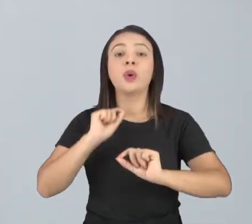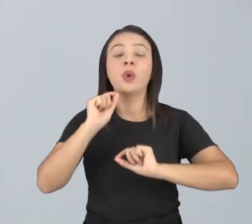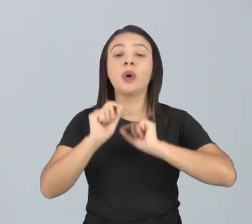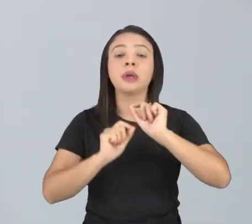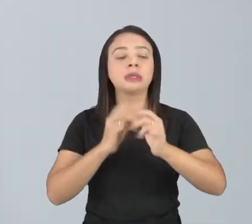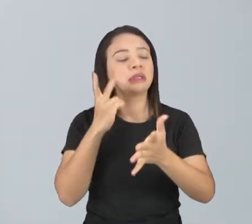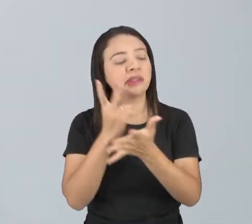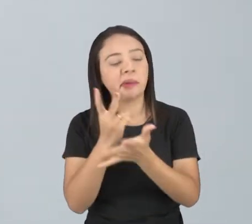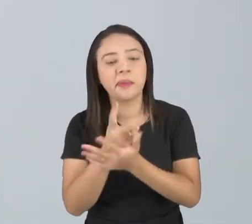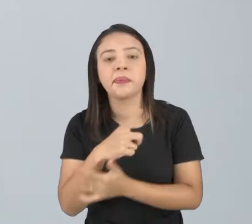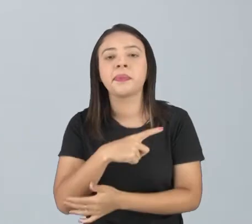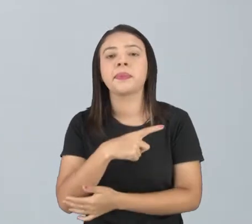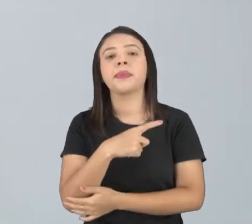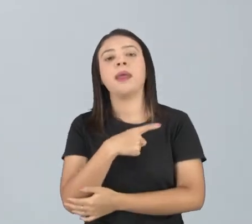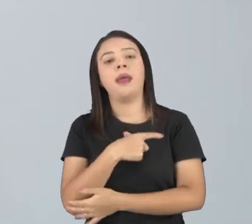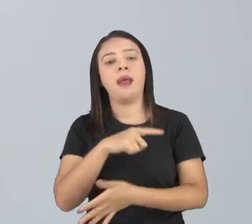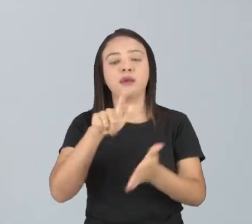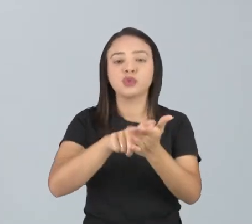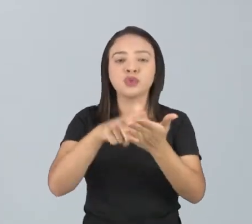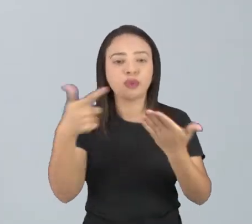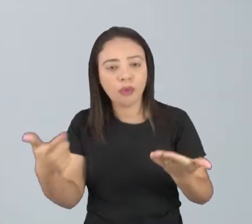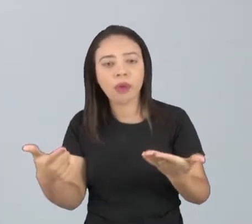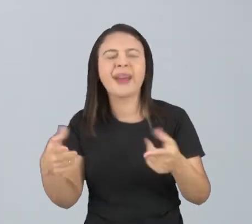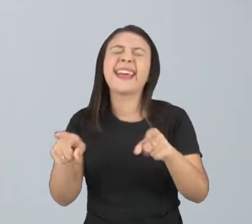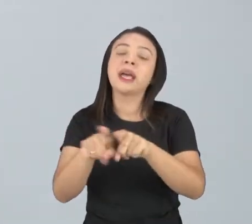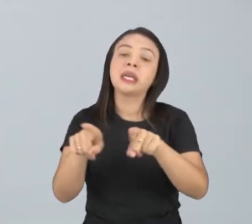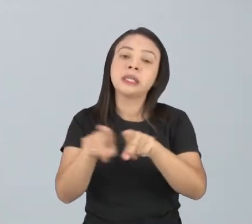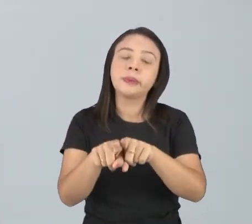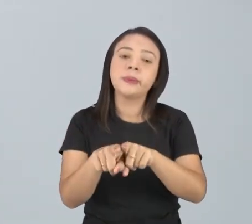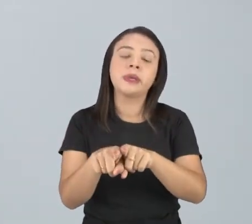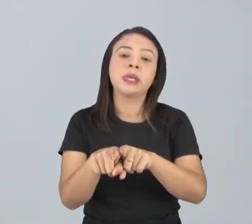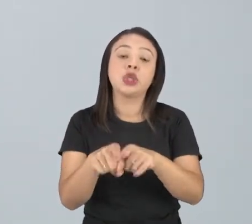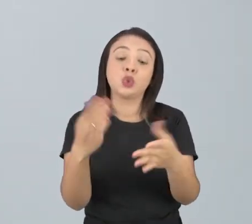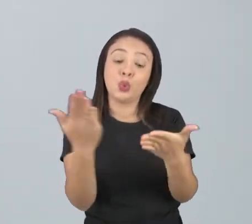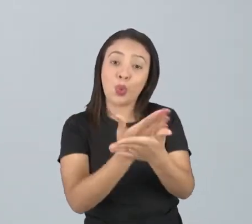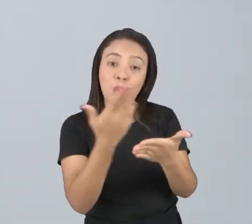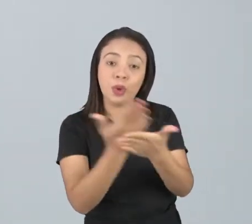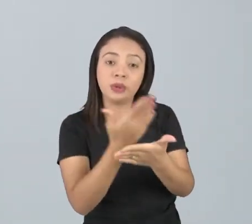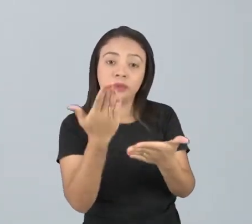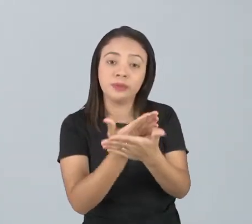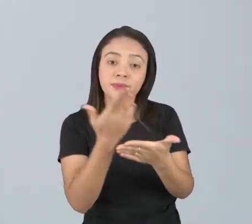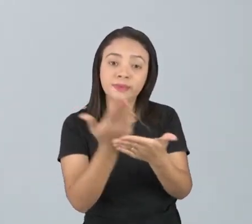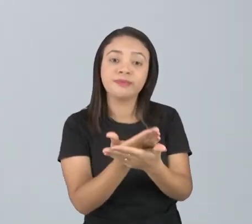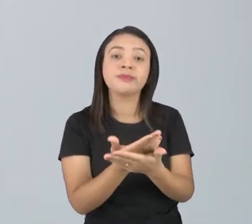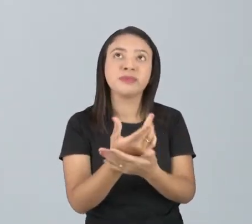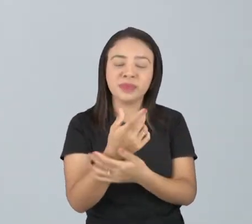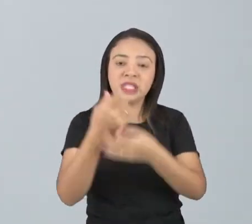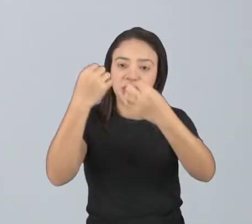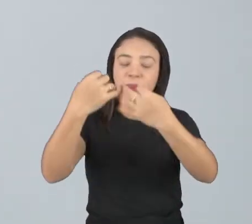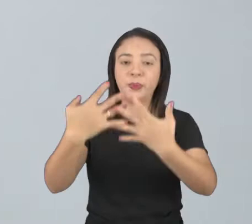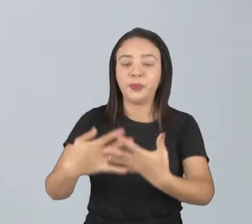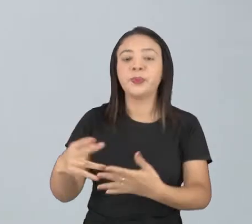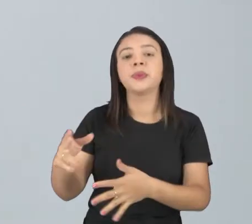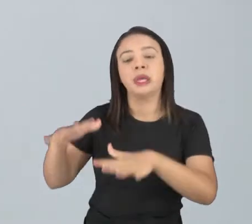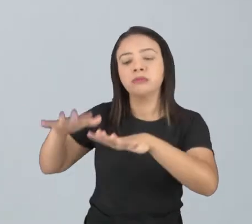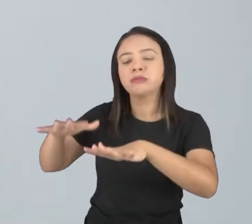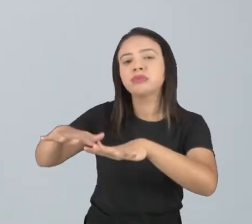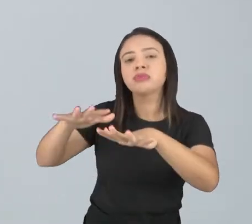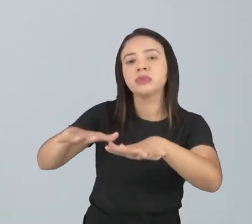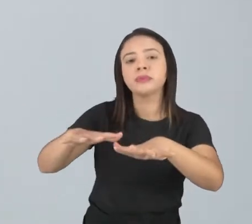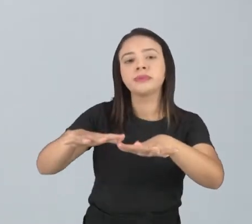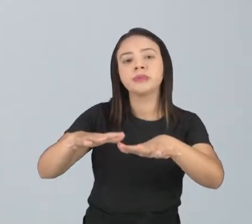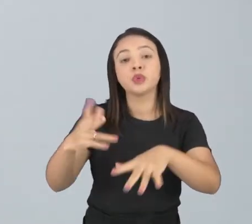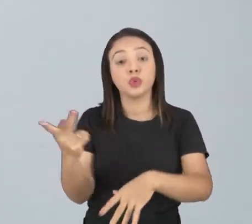muito falar, seja em jornal, até nos nossos livros didáticos falam também sobre esses movimentos, que é tanto